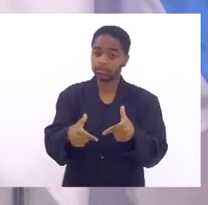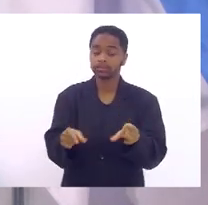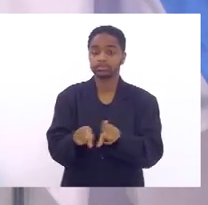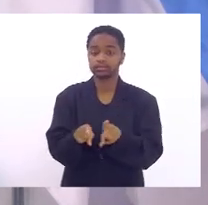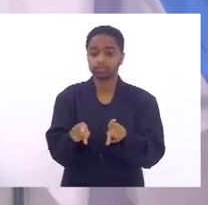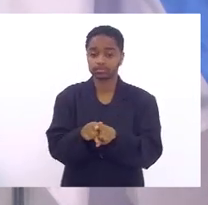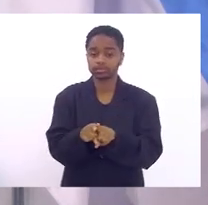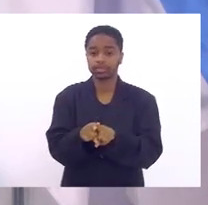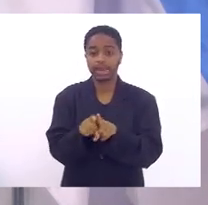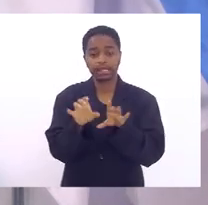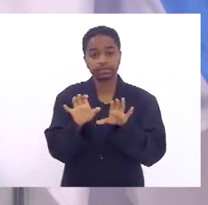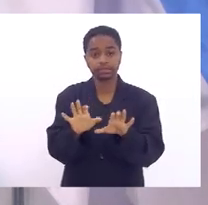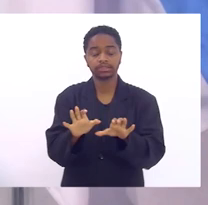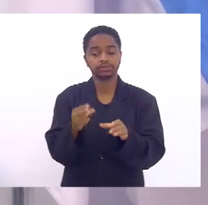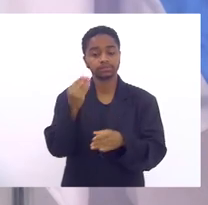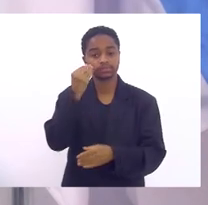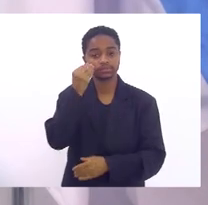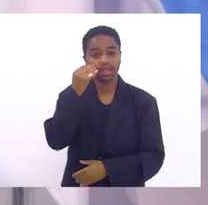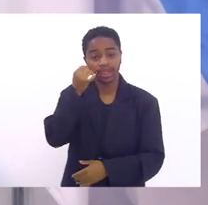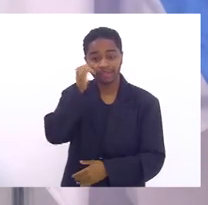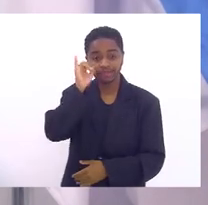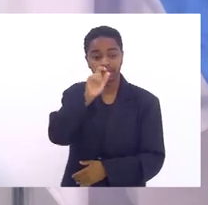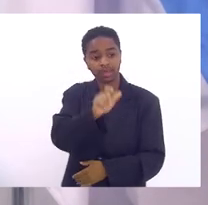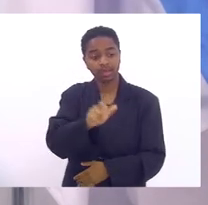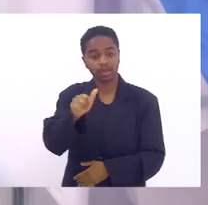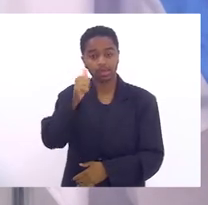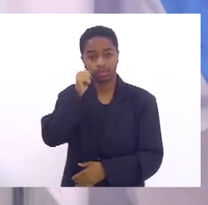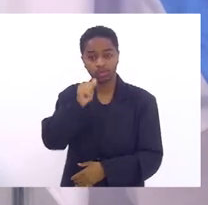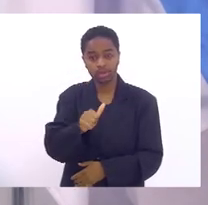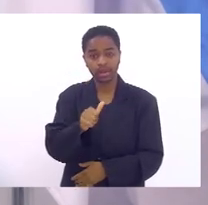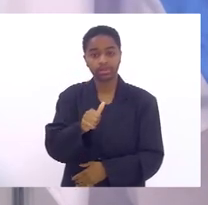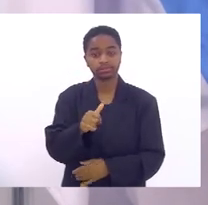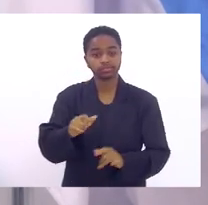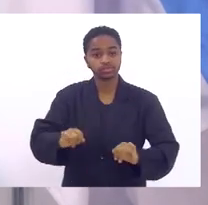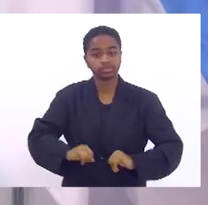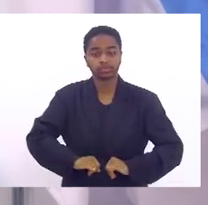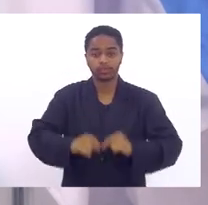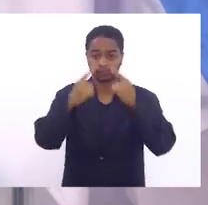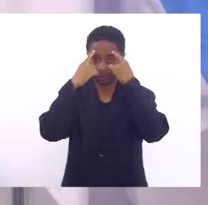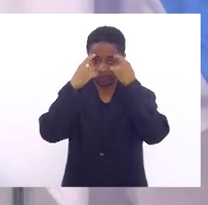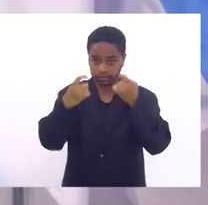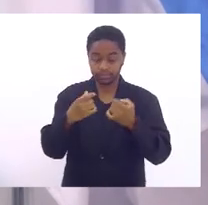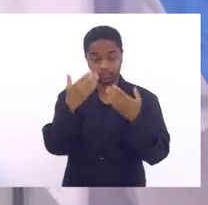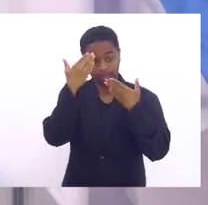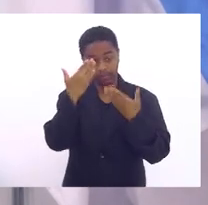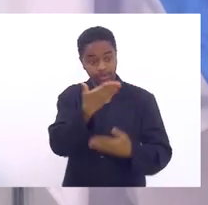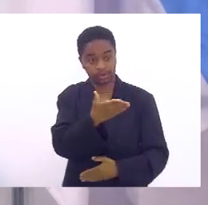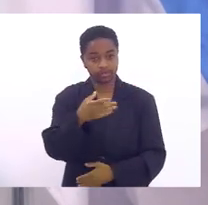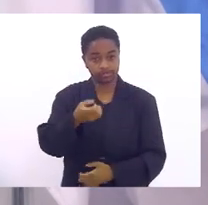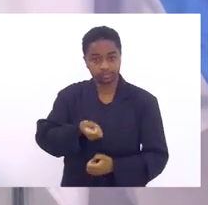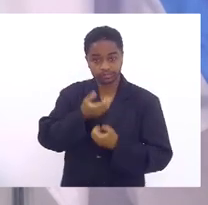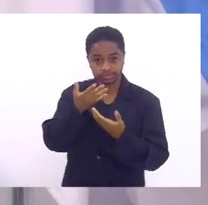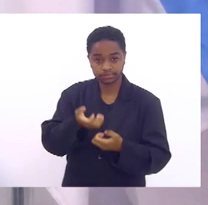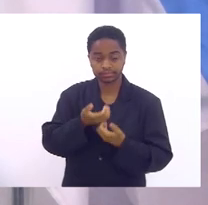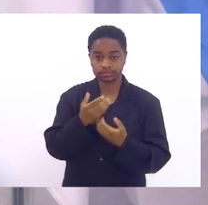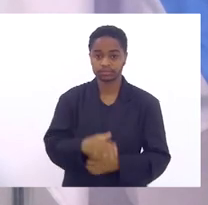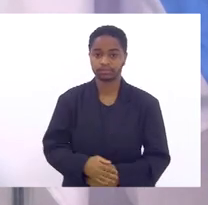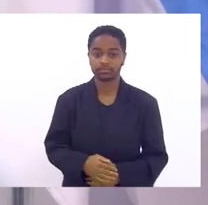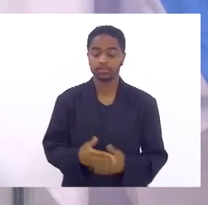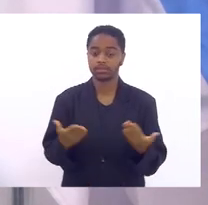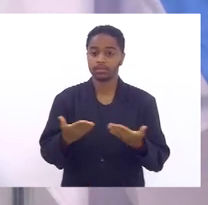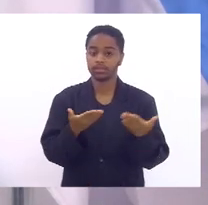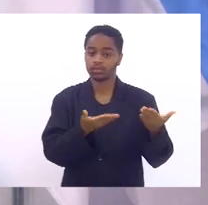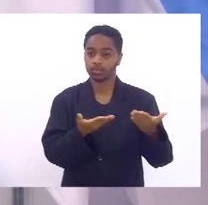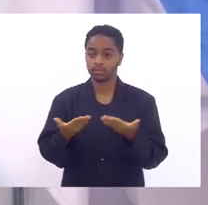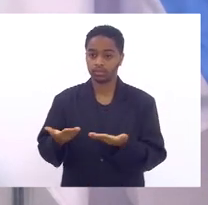nenhuma das mulheres sejam violentadas então muito obrigada Marlene pelo seu relato convido agora